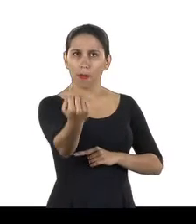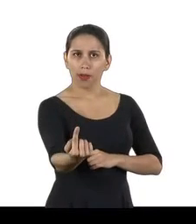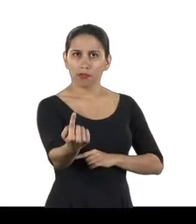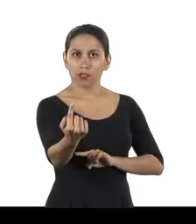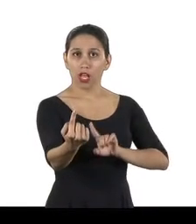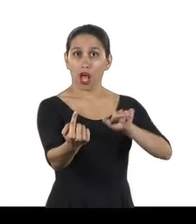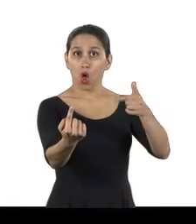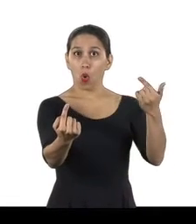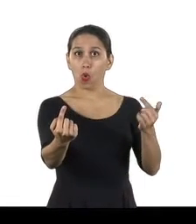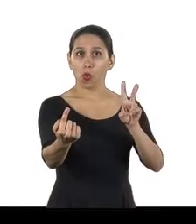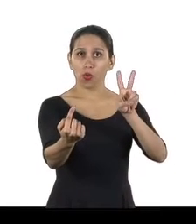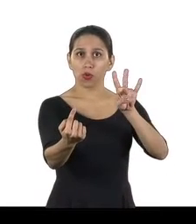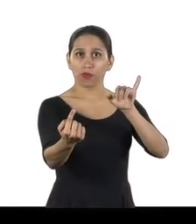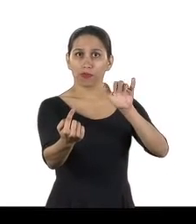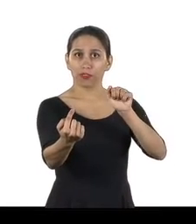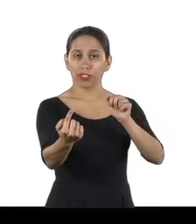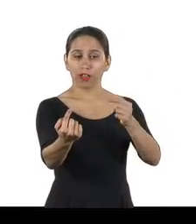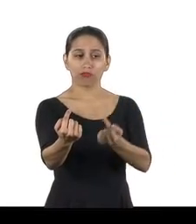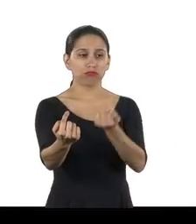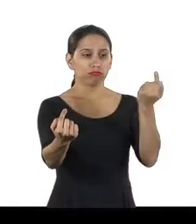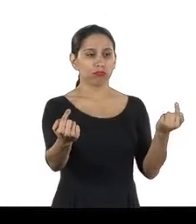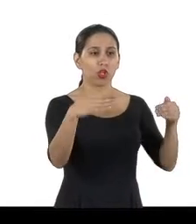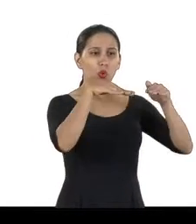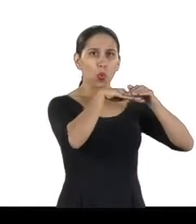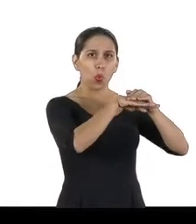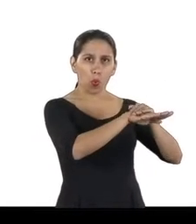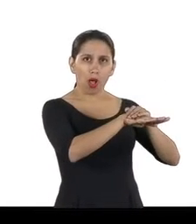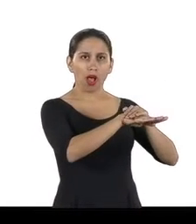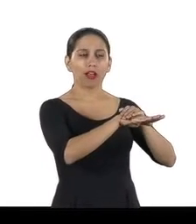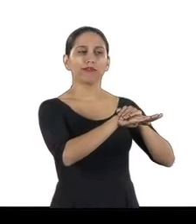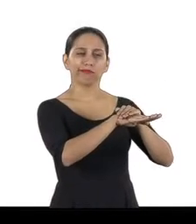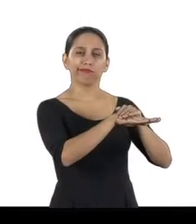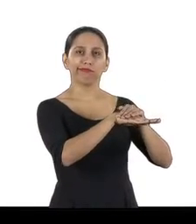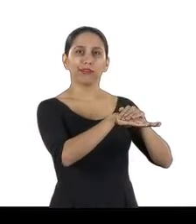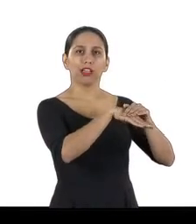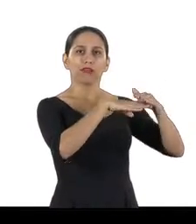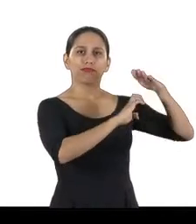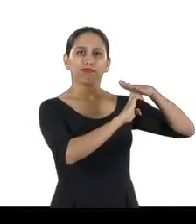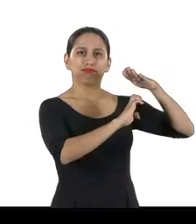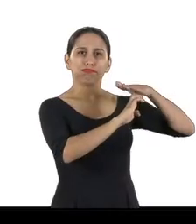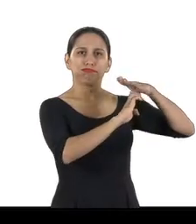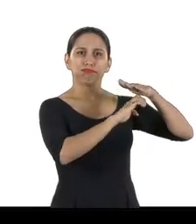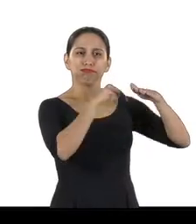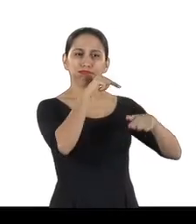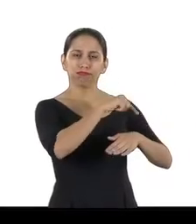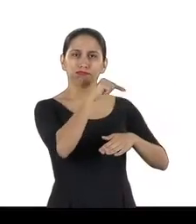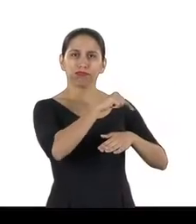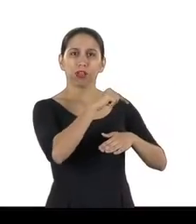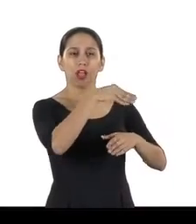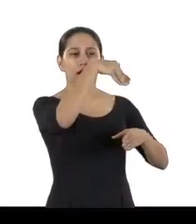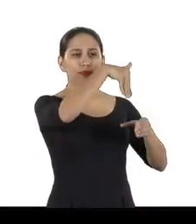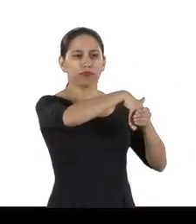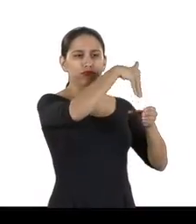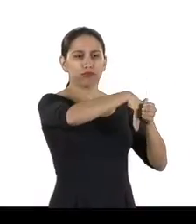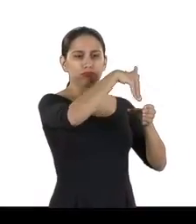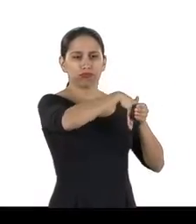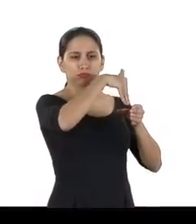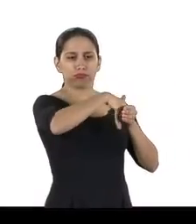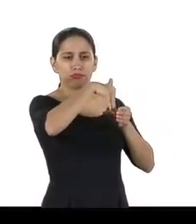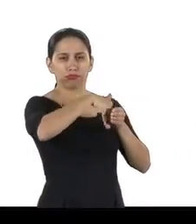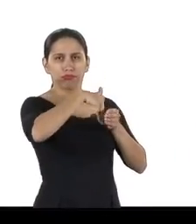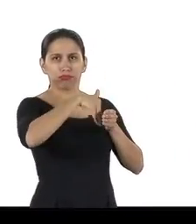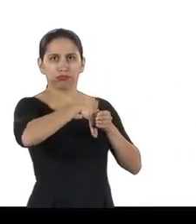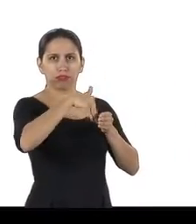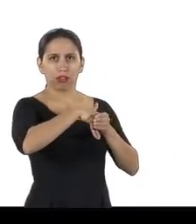E a outra deve ficar na própria empresa à disposição dos agentes de fiscalização. E devem ser arquivadas por um período mínimo